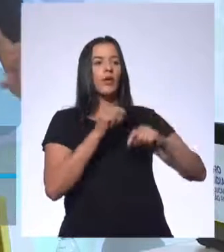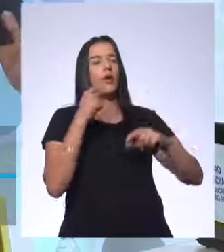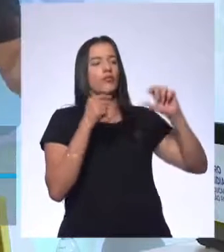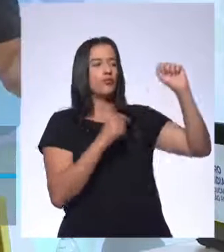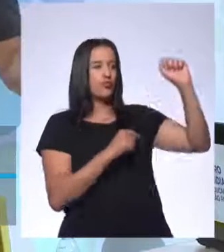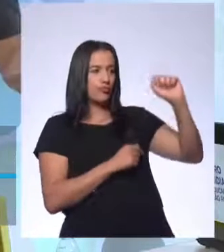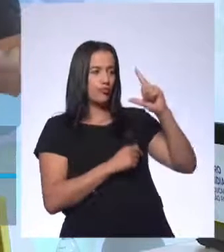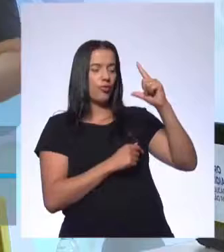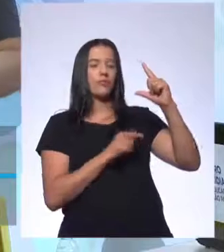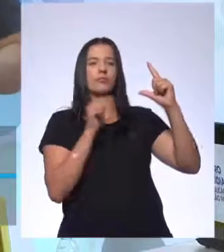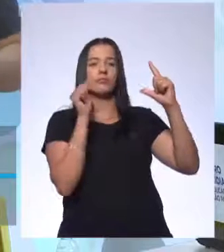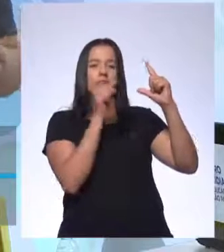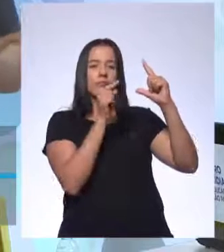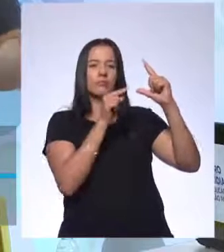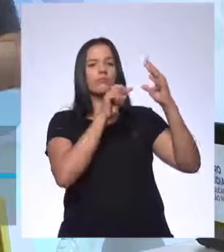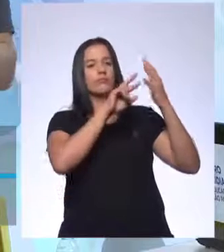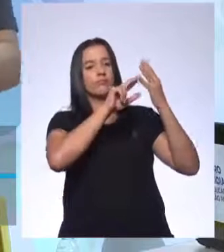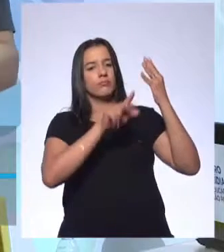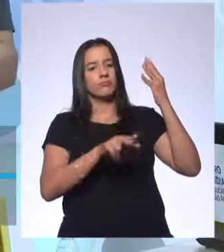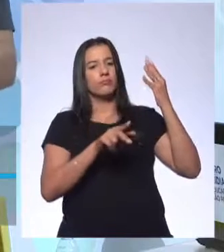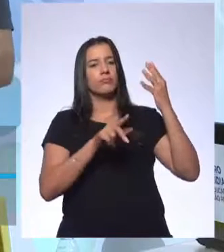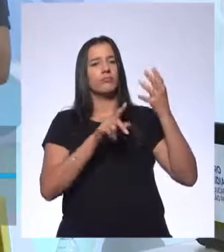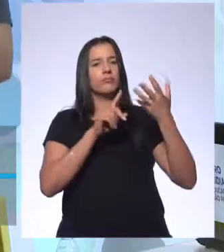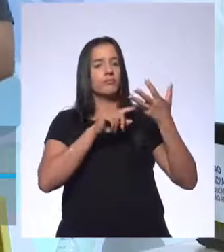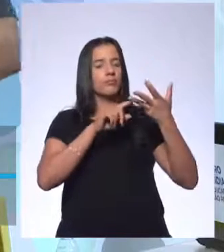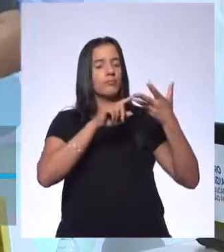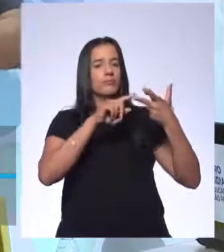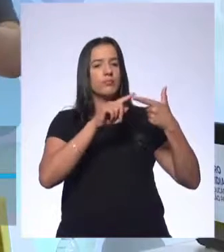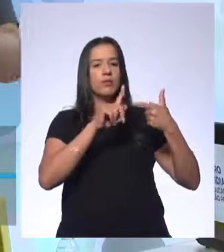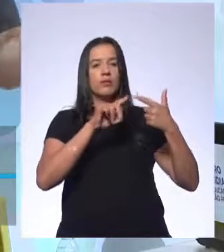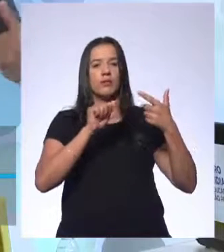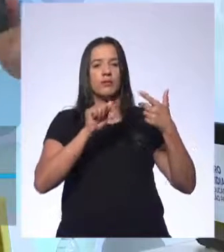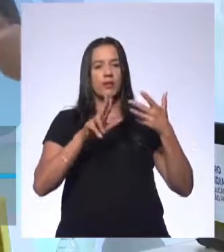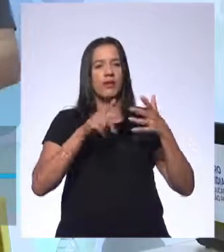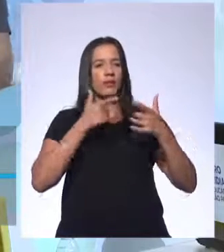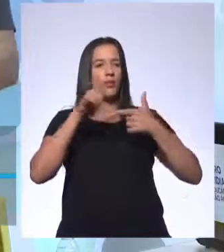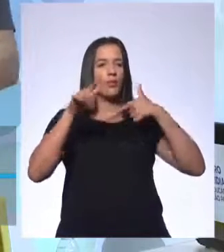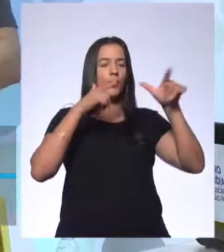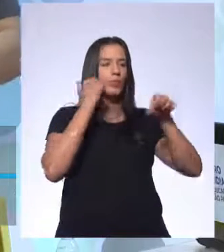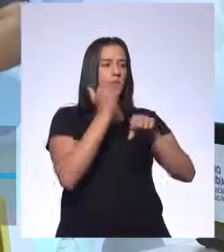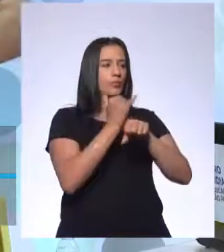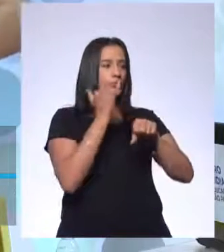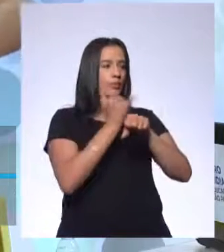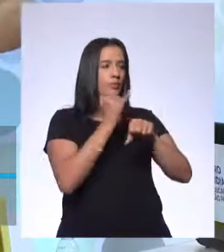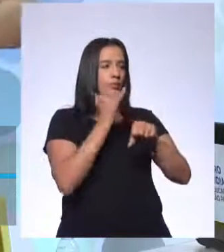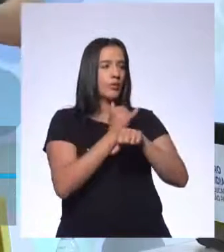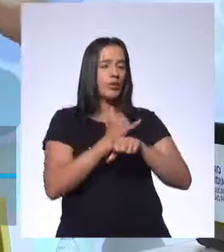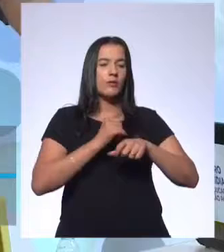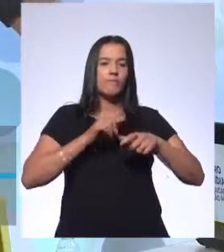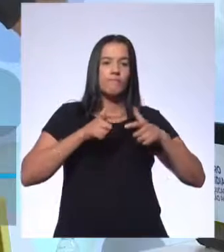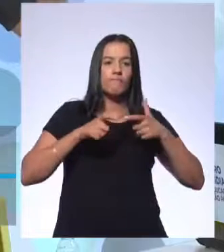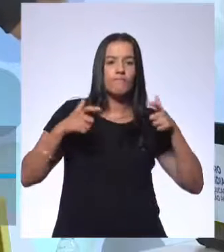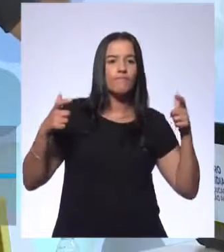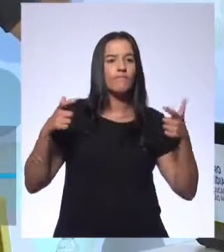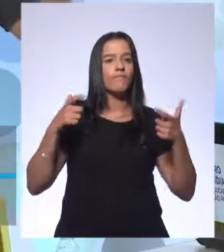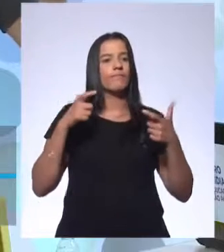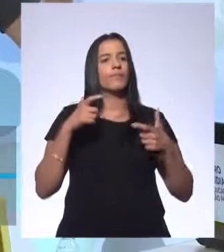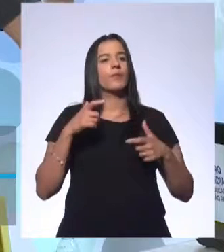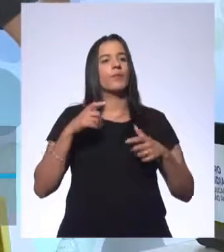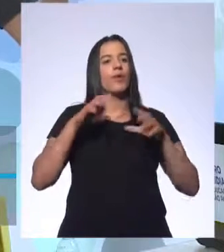disso. Gás, hélio e hidrogênio em fusão, outros metais que vão caindo para o núcleo e uma grande